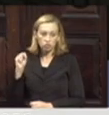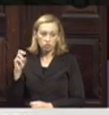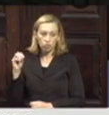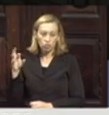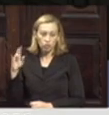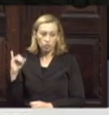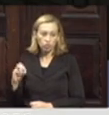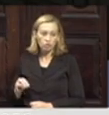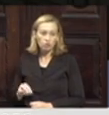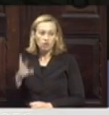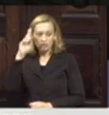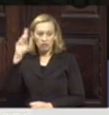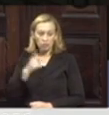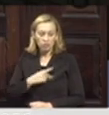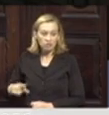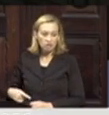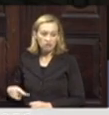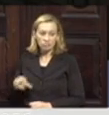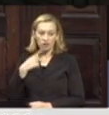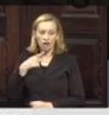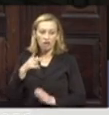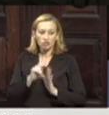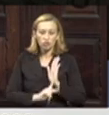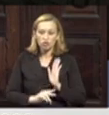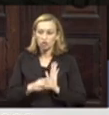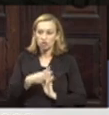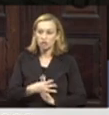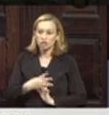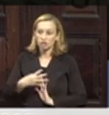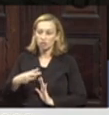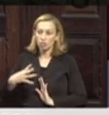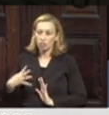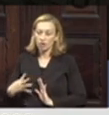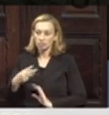Pela Comissão de Economia, Indústria e Comércio, deputado Valdec Carneiro.